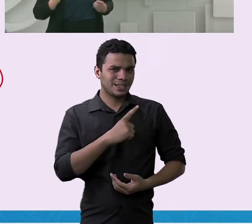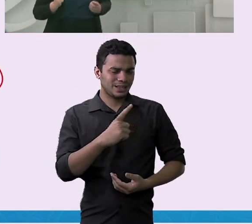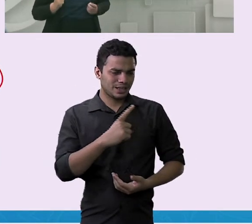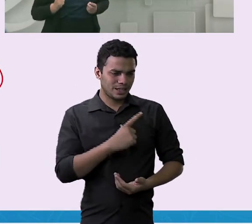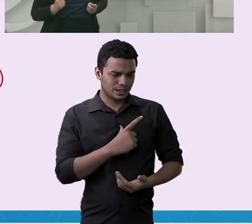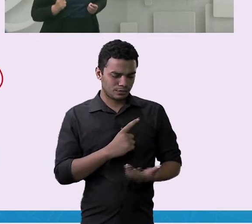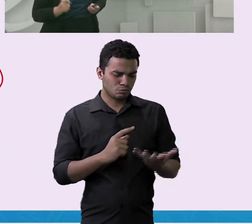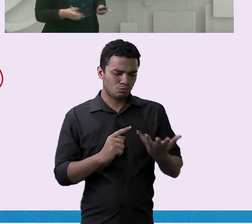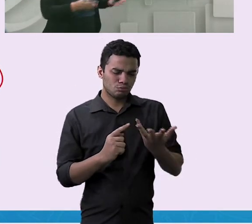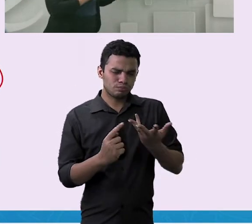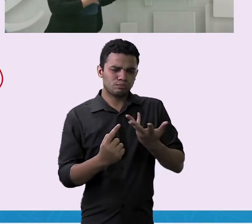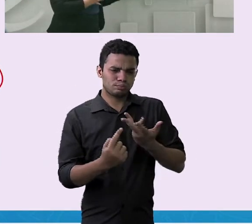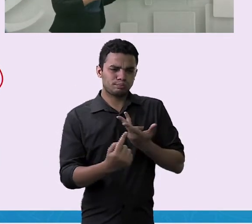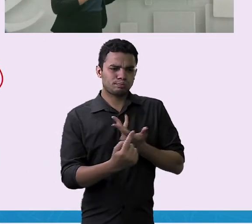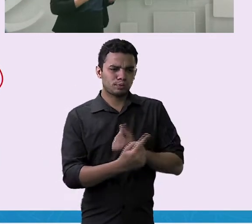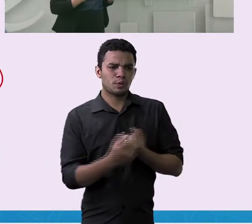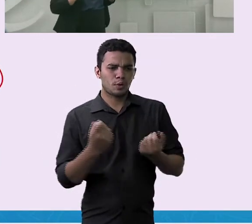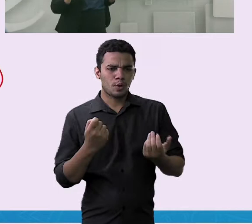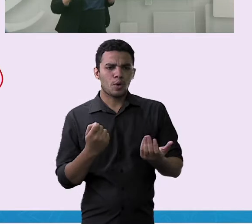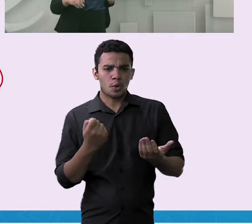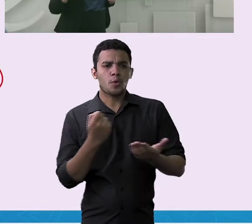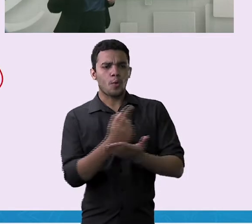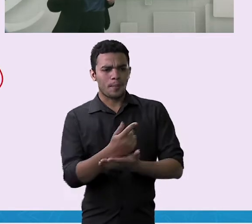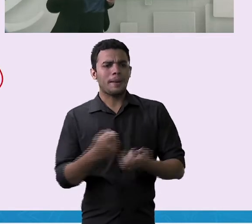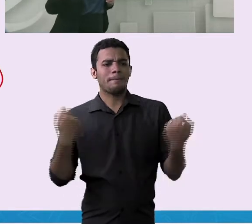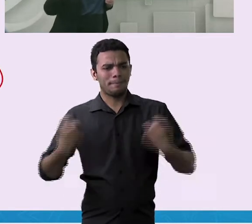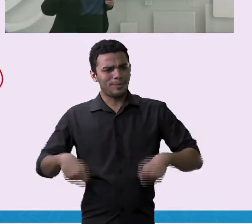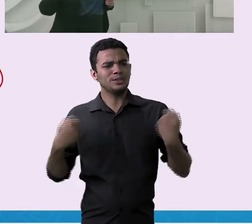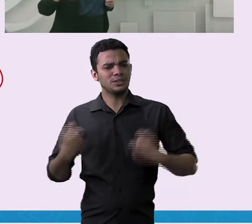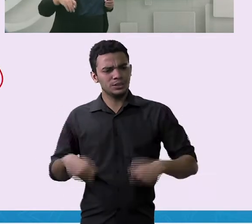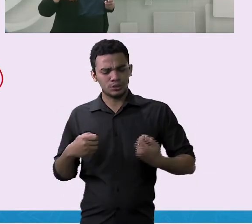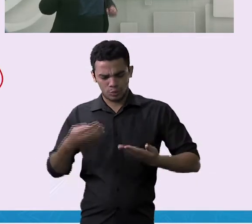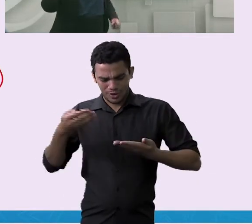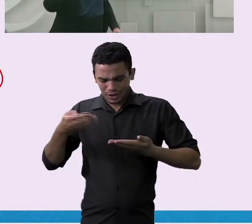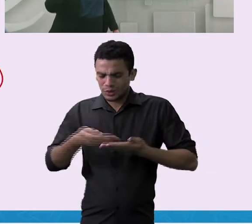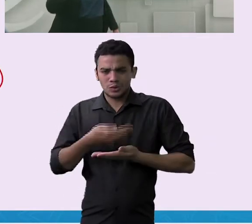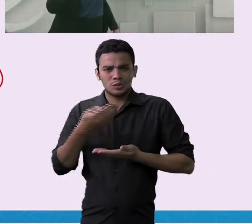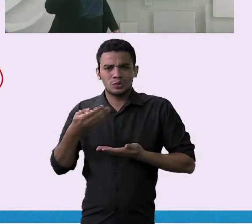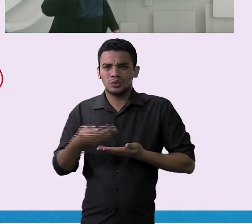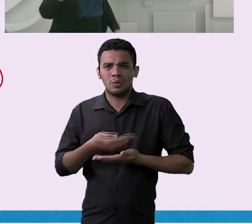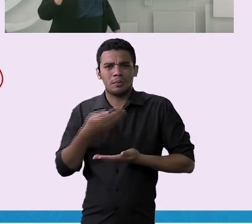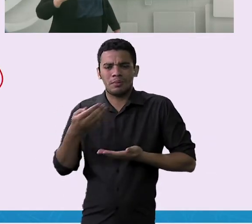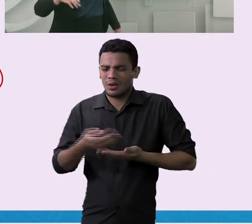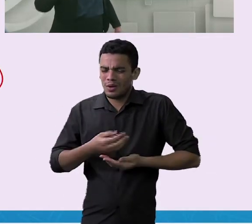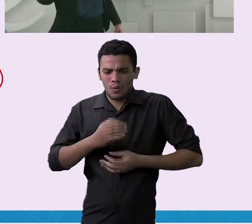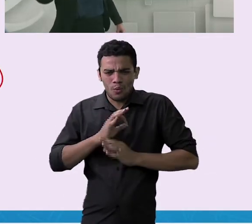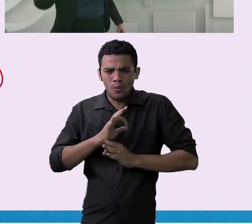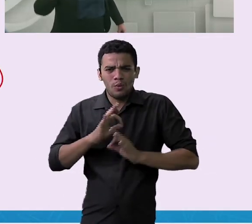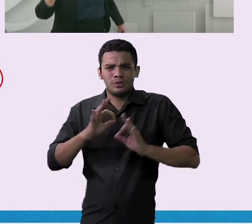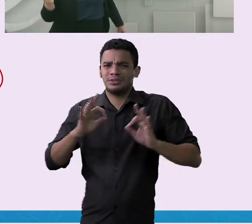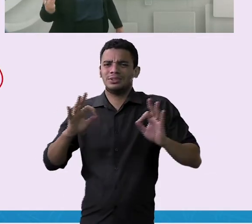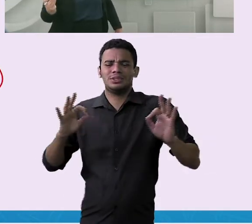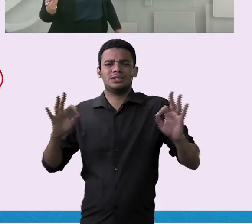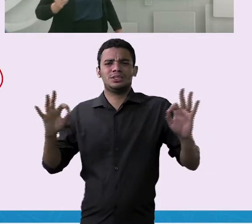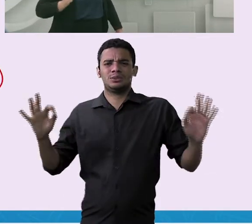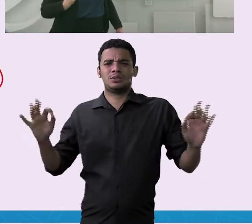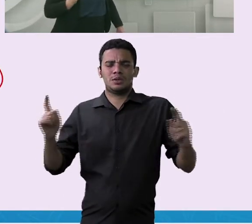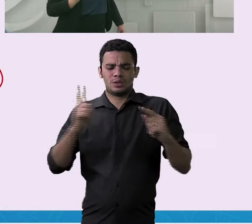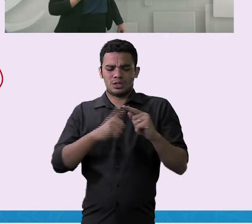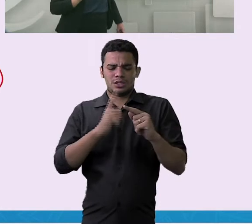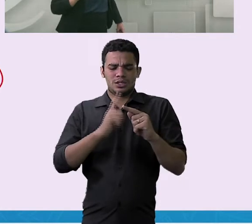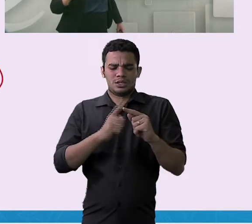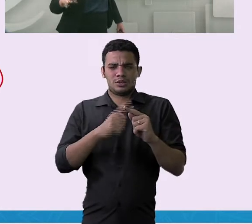você consumir esse sopão. Eles vão argumentar, eles vão falar com vocês quais os benefícios